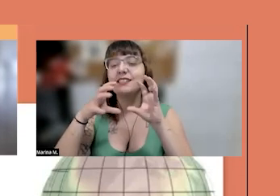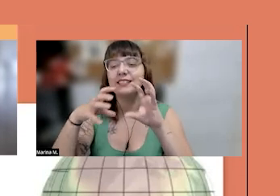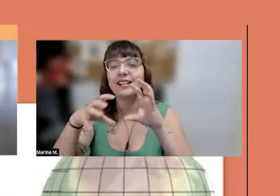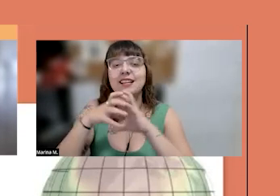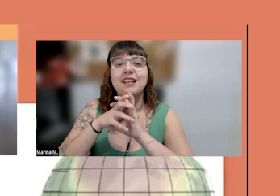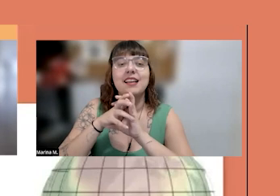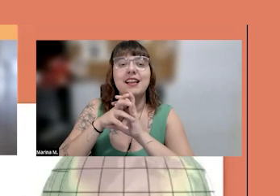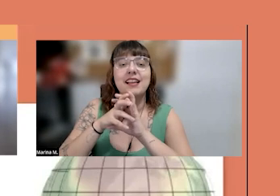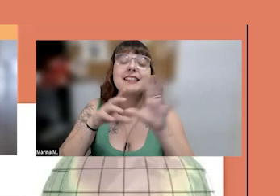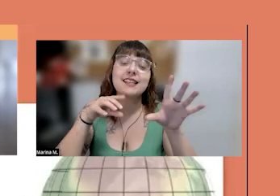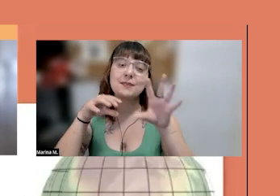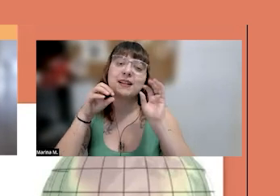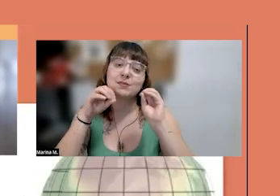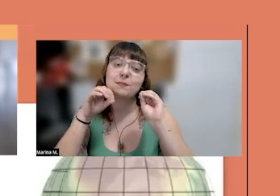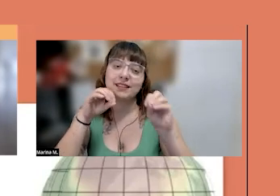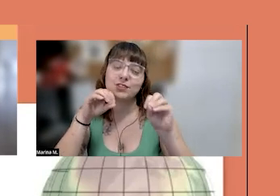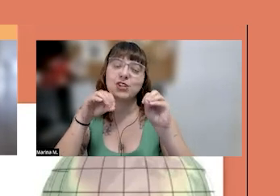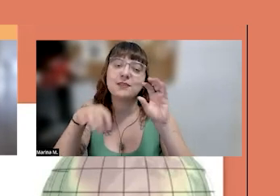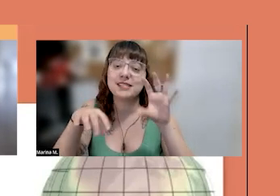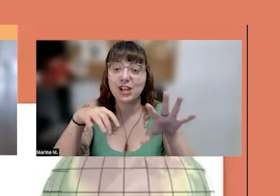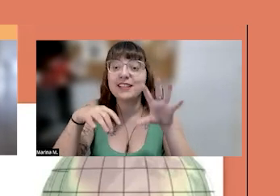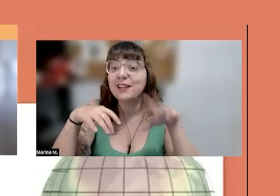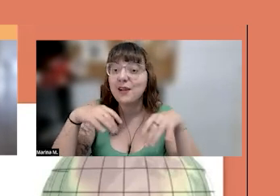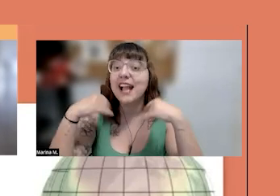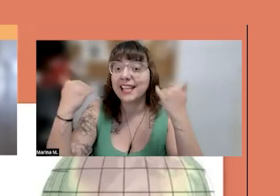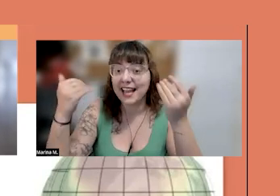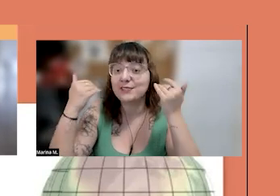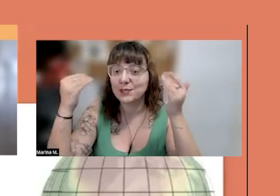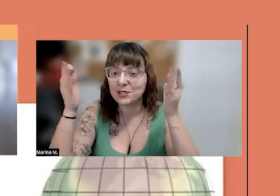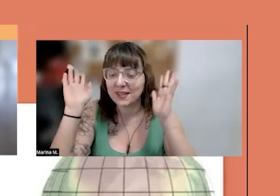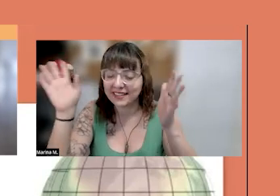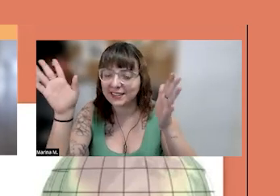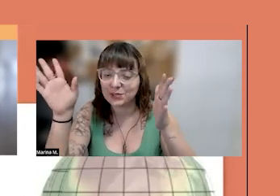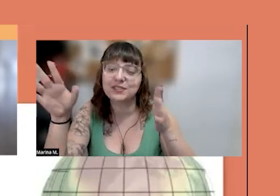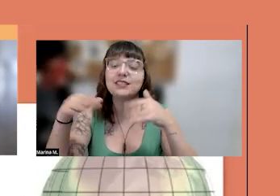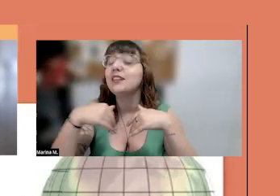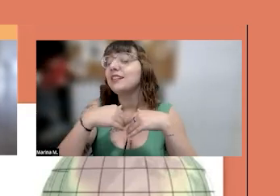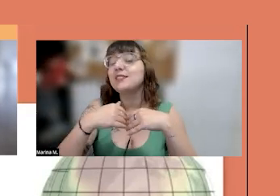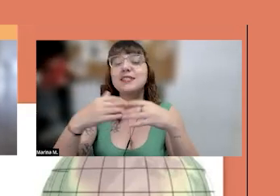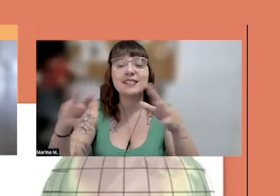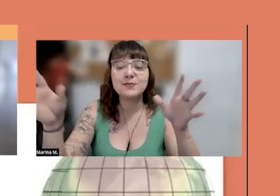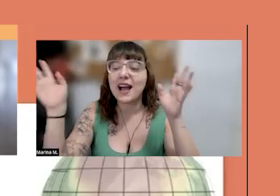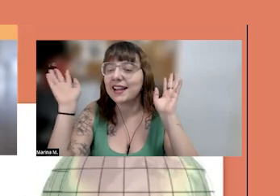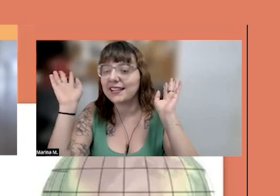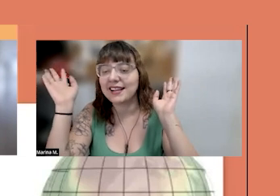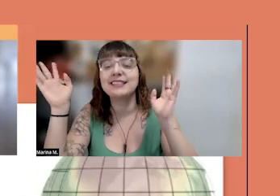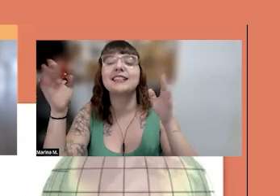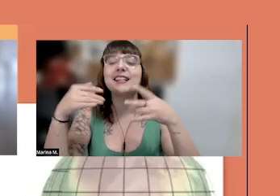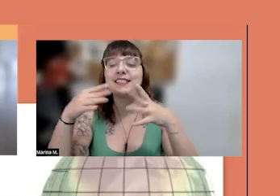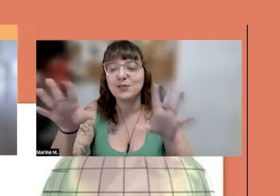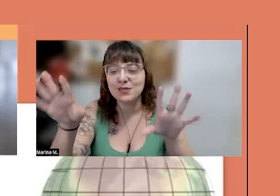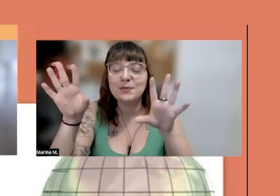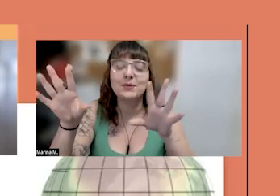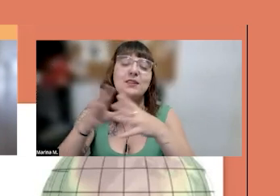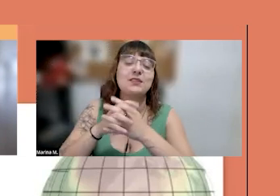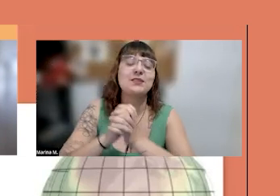perfeita, né? É, esse daqui parece uma batatinha, mas não é aquela figura de batata que eu tô falando. Se Uhum. vocês esbarrarem nela na internet,